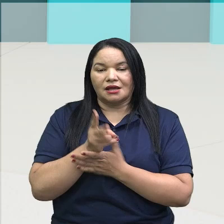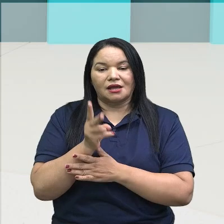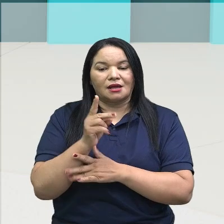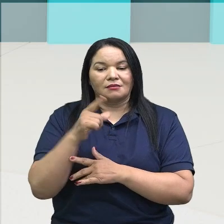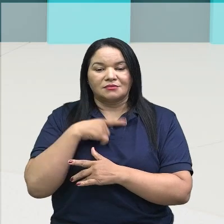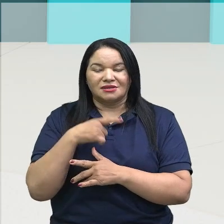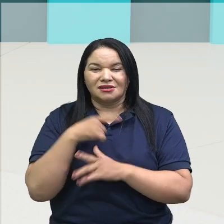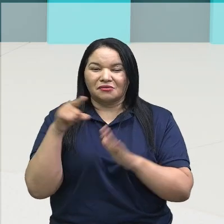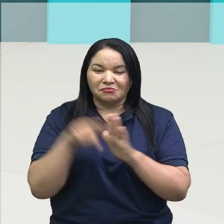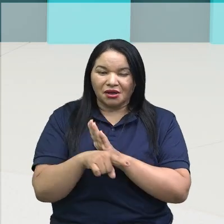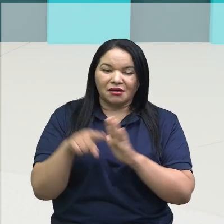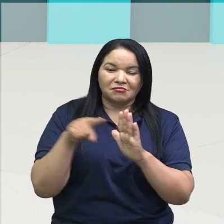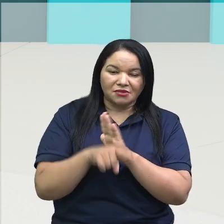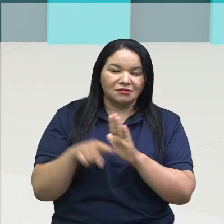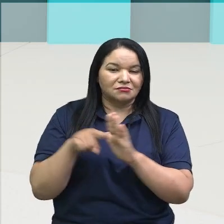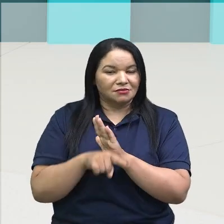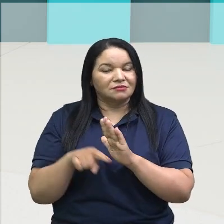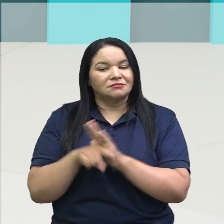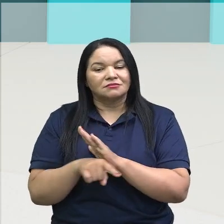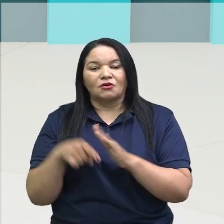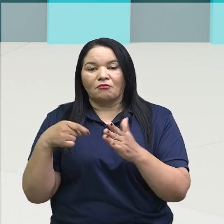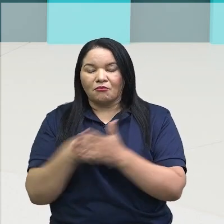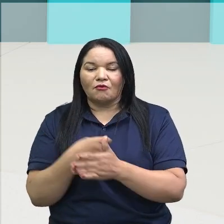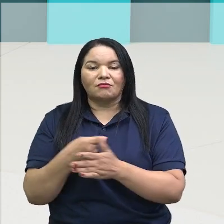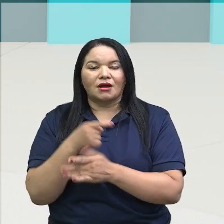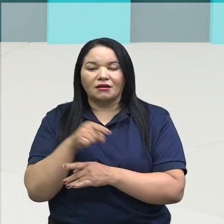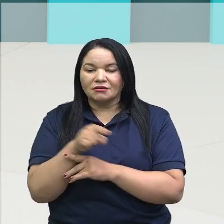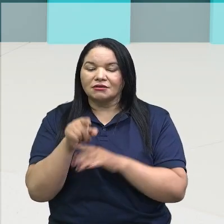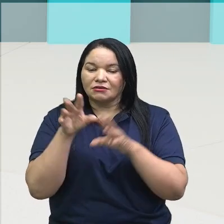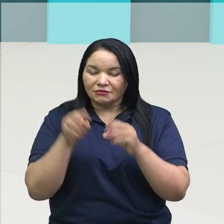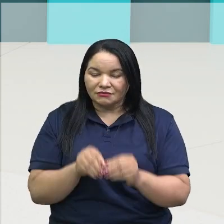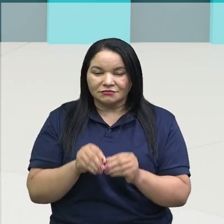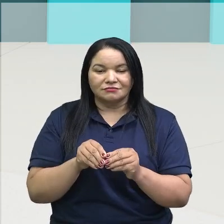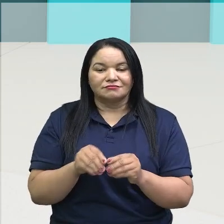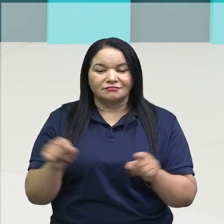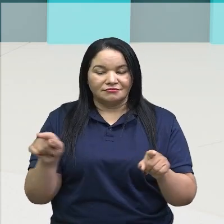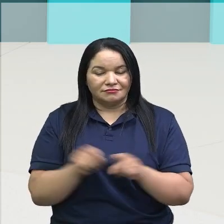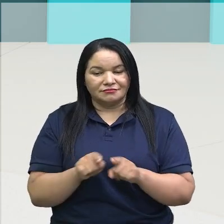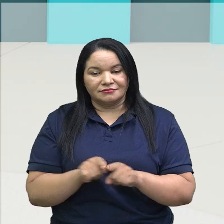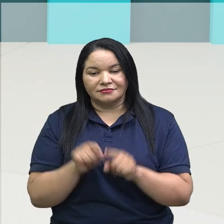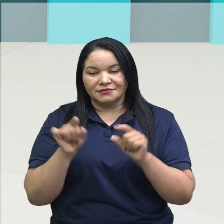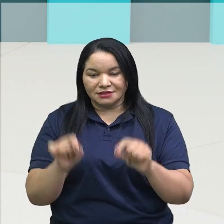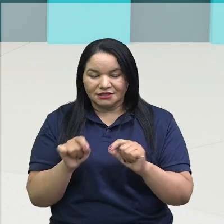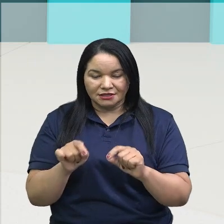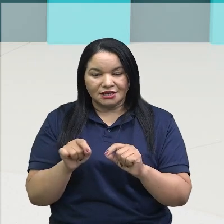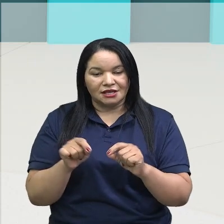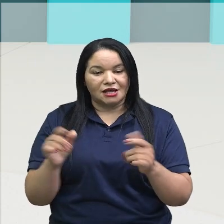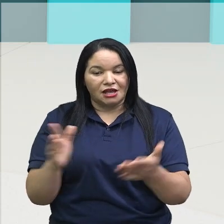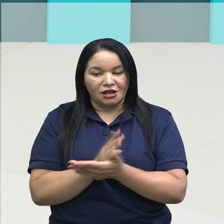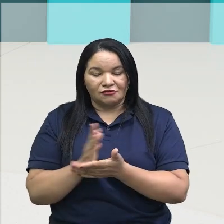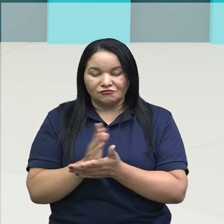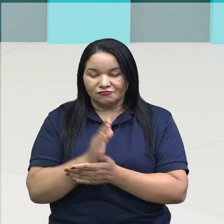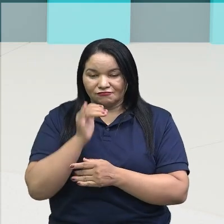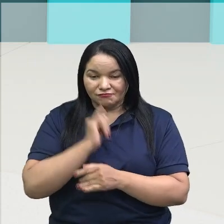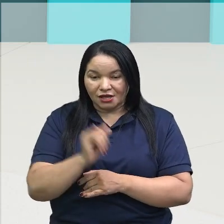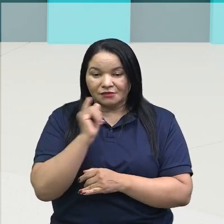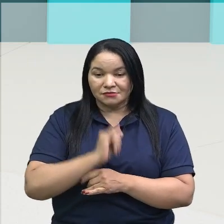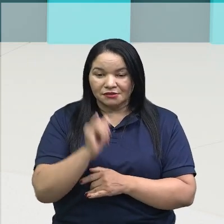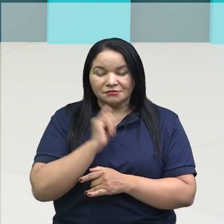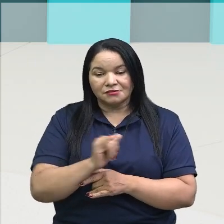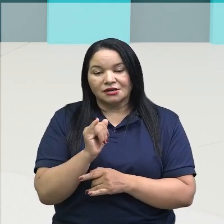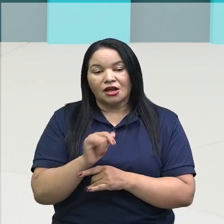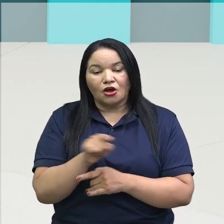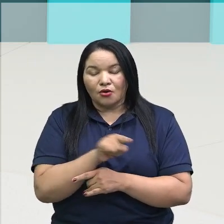temos questionamentos para que se chegue a uma ideia de que muitos pregadores